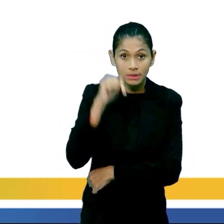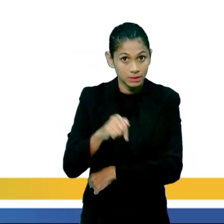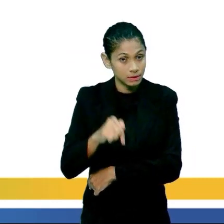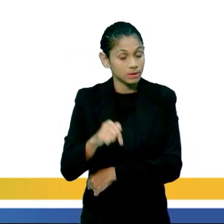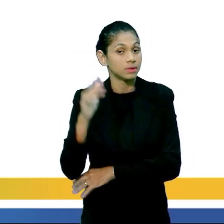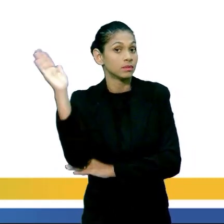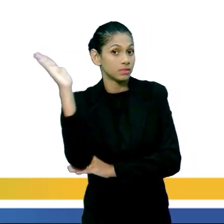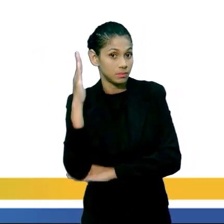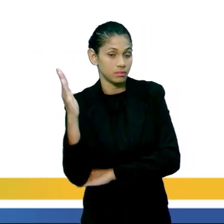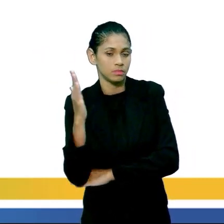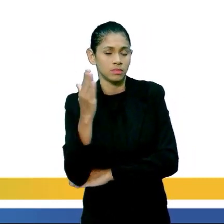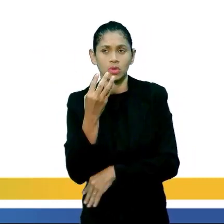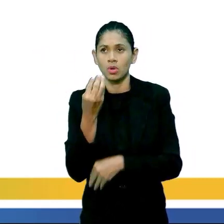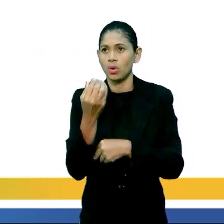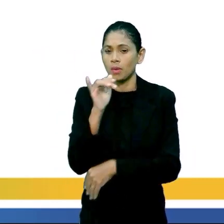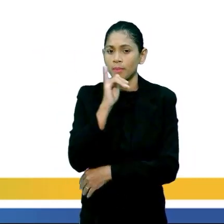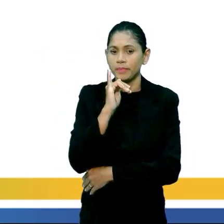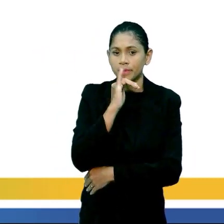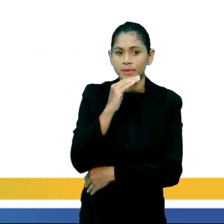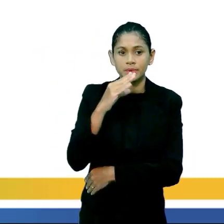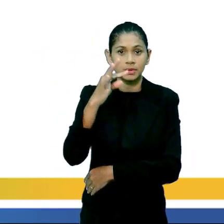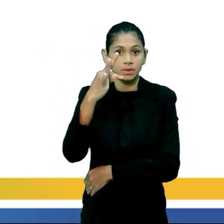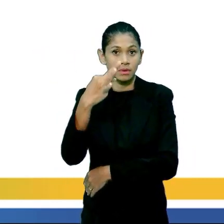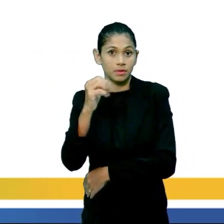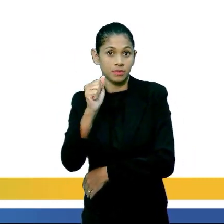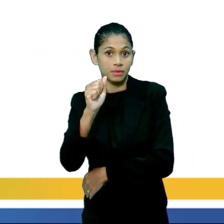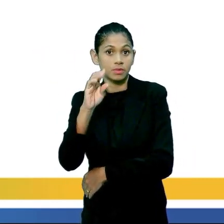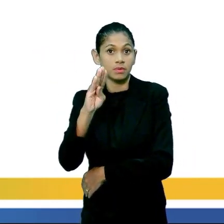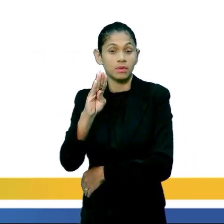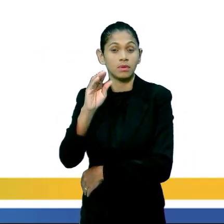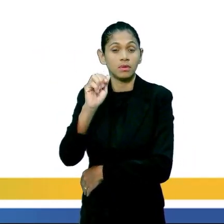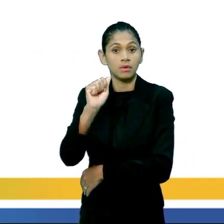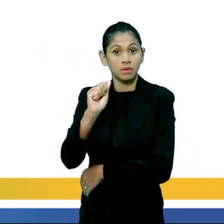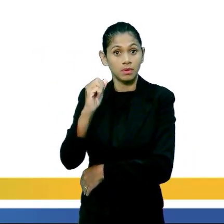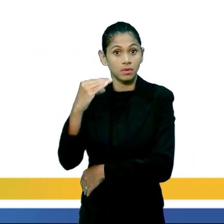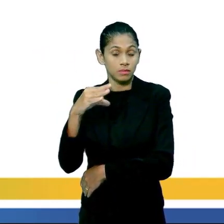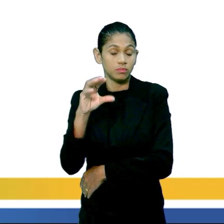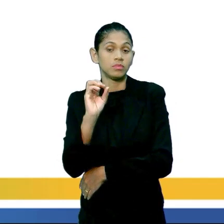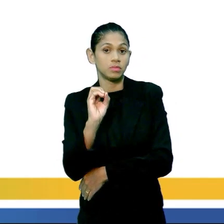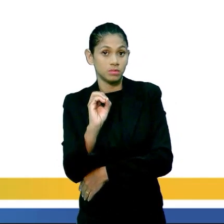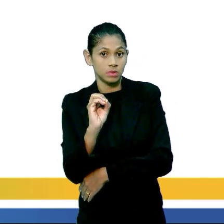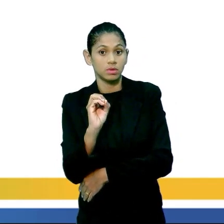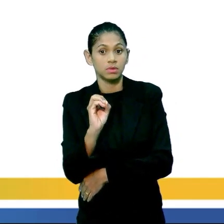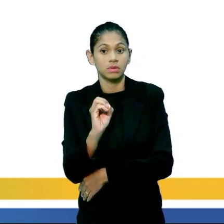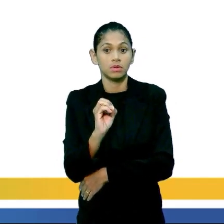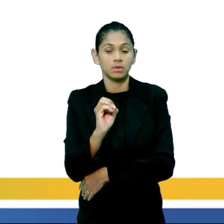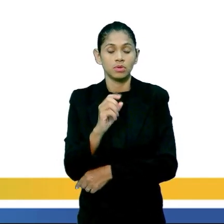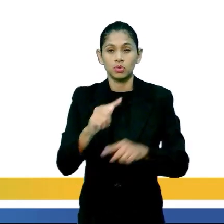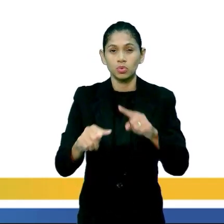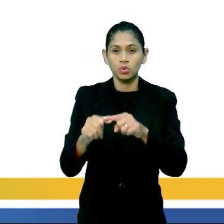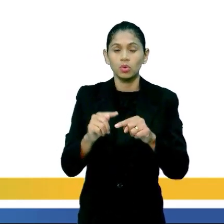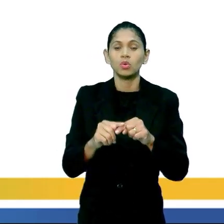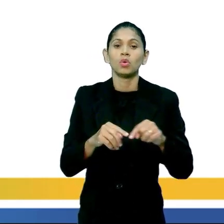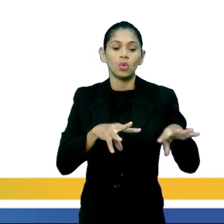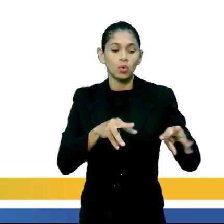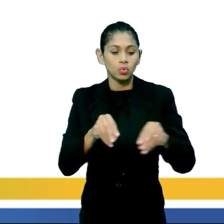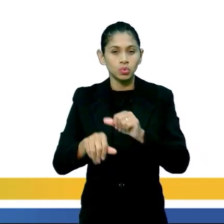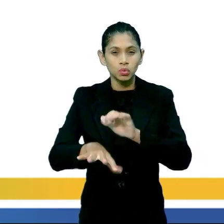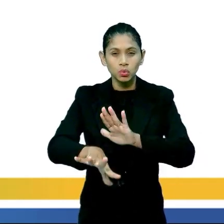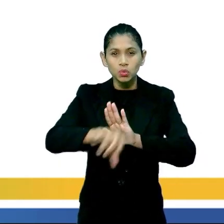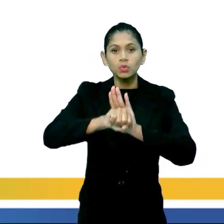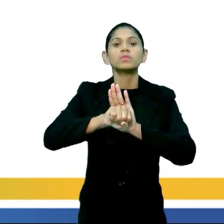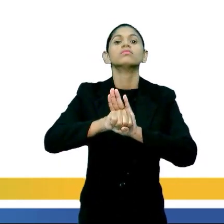Gêneros como, por exemplo, o tabaco, né, e as drogas do sertão continuavam ainda fazendo parte do rol aí de